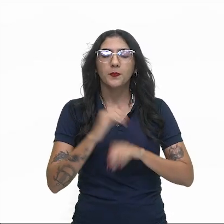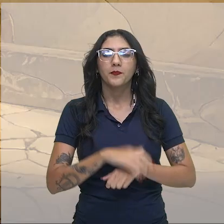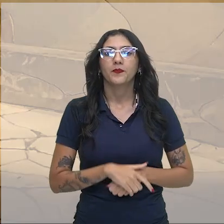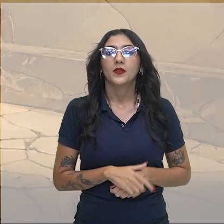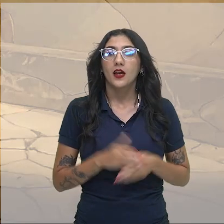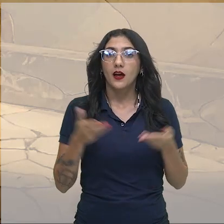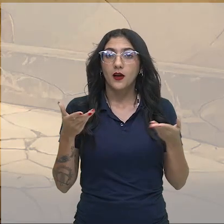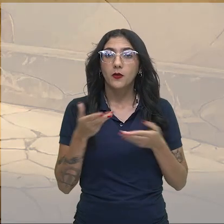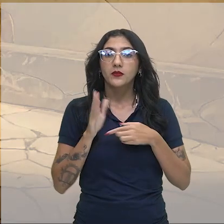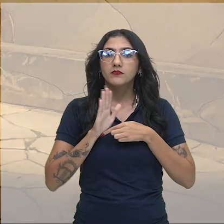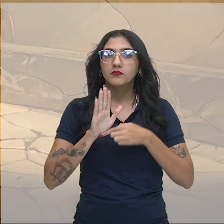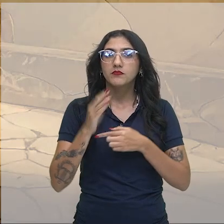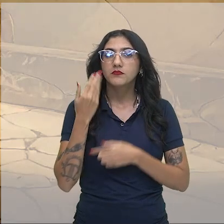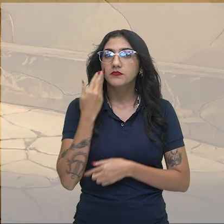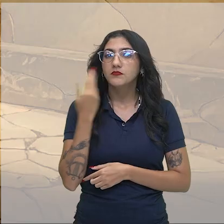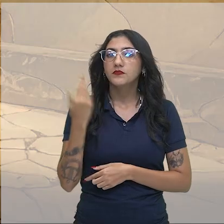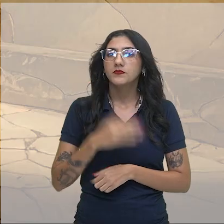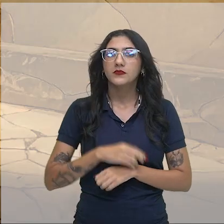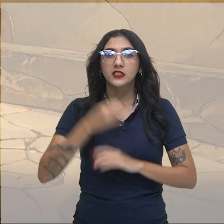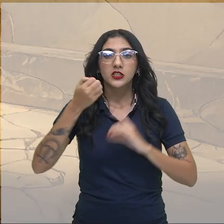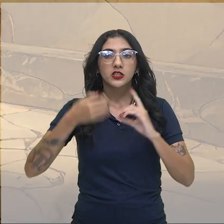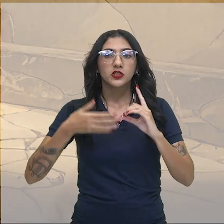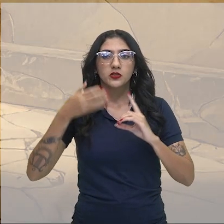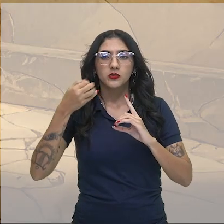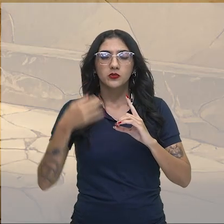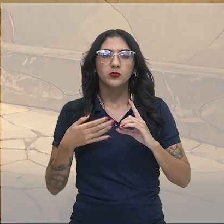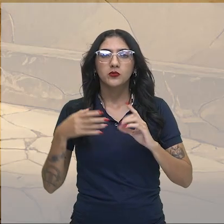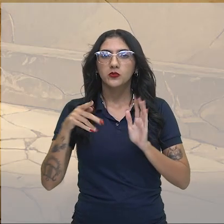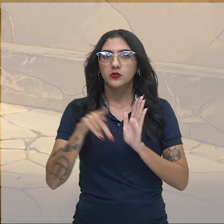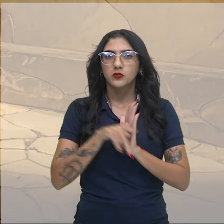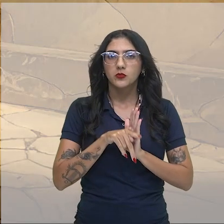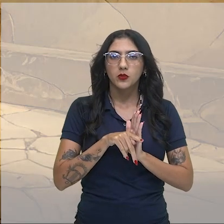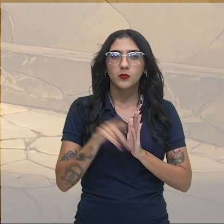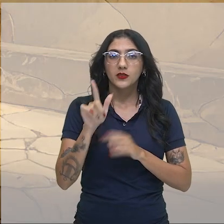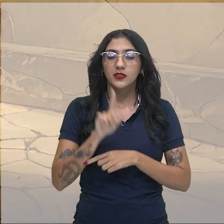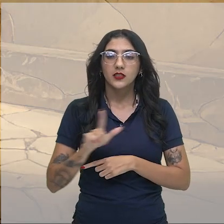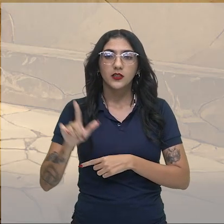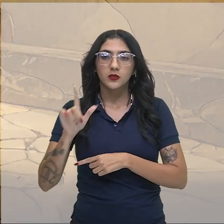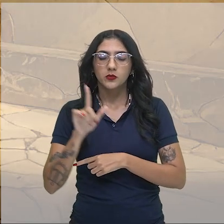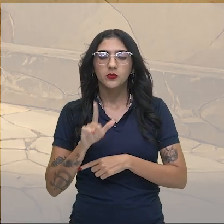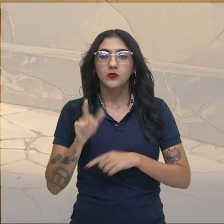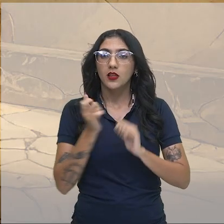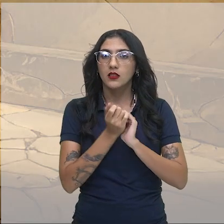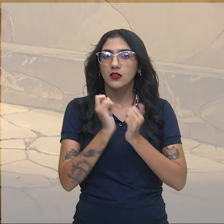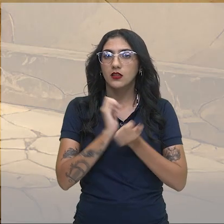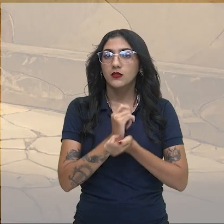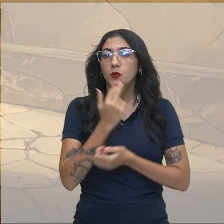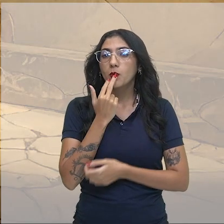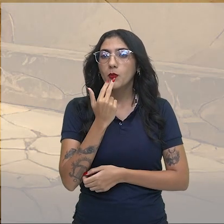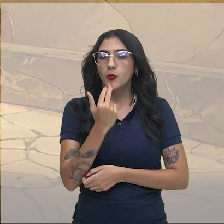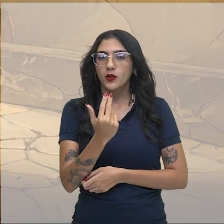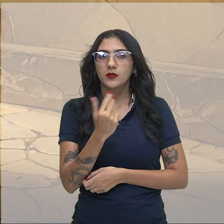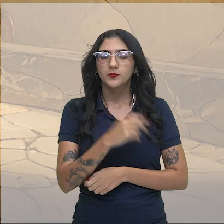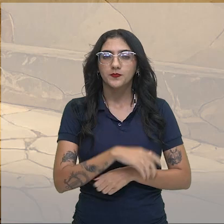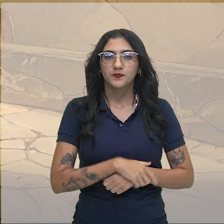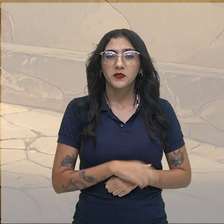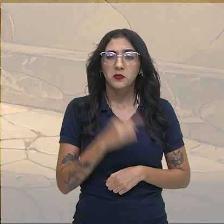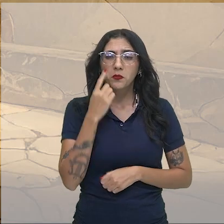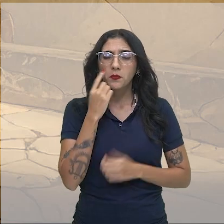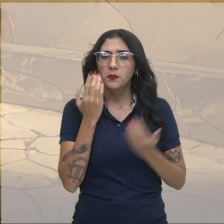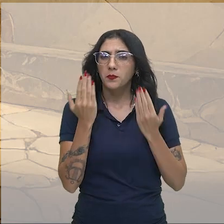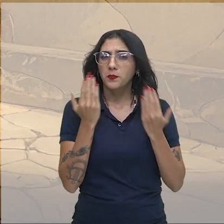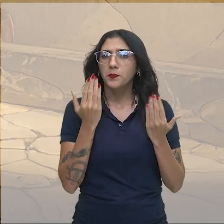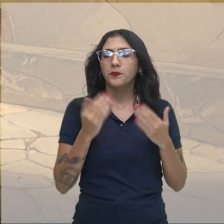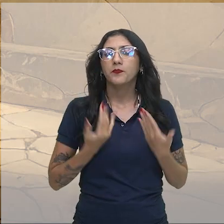olha só, discursos literários em língua inglesa. Vamos ver aqui algumas diferenças, né?